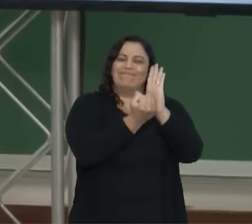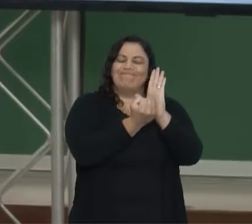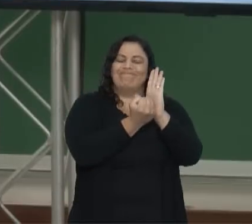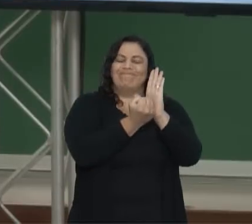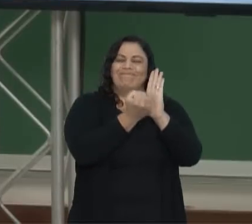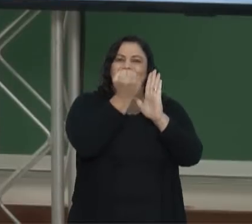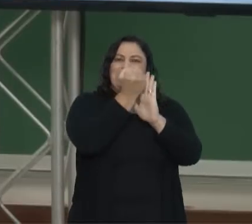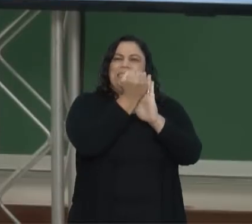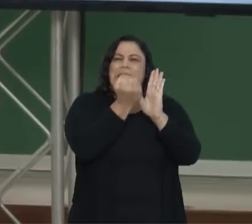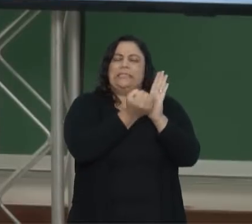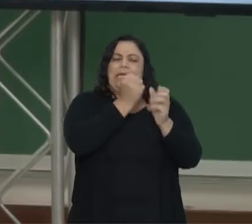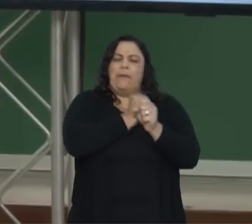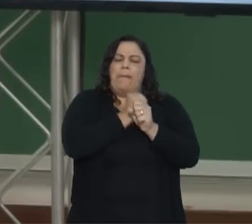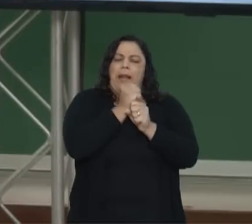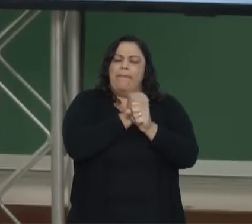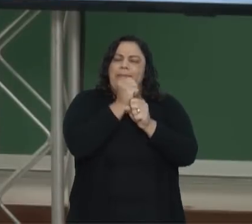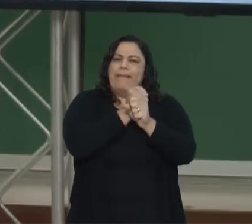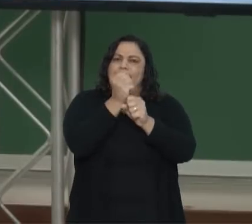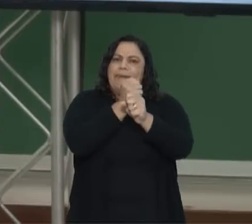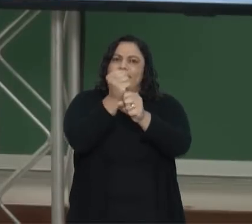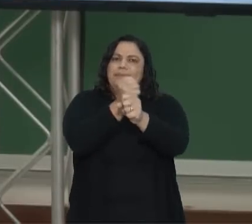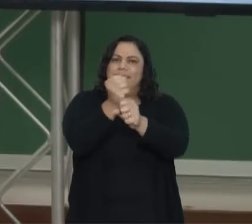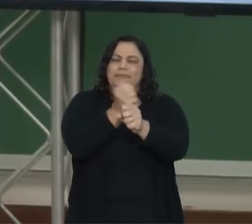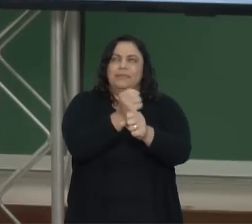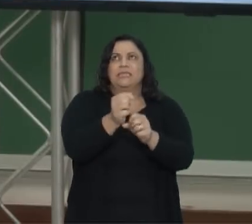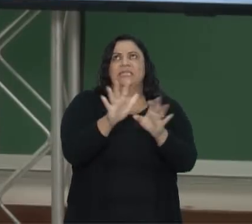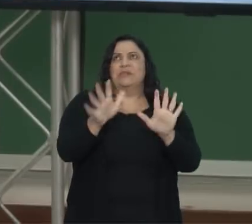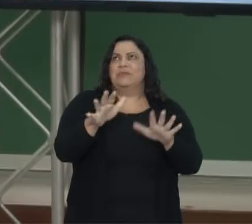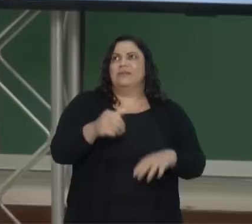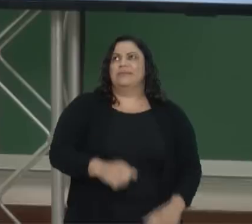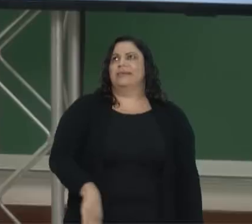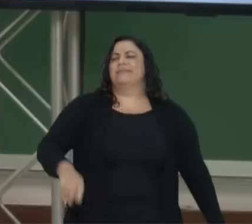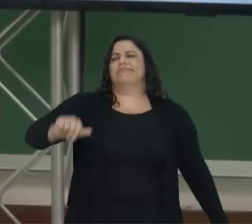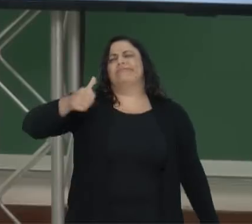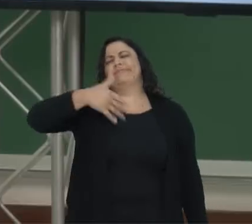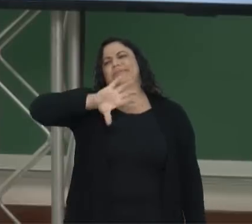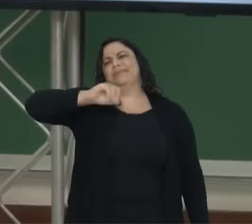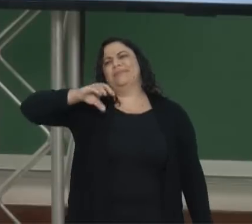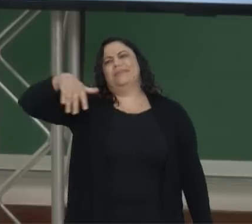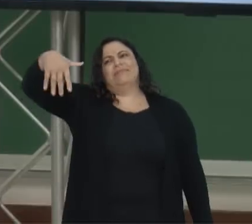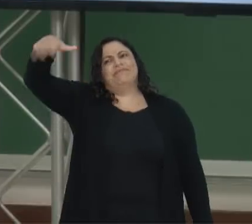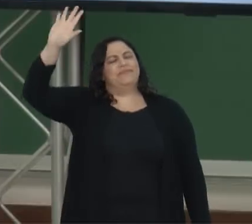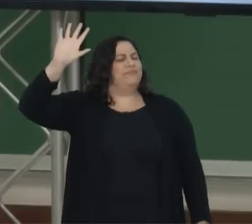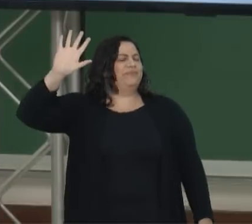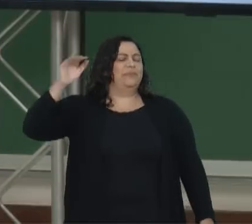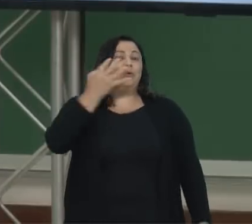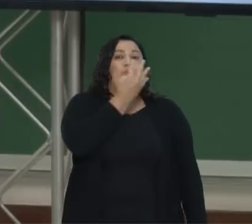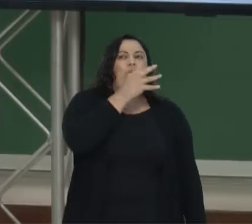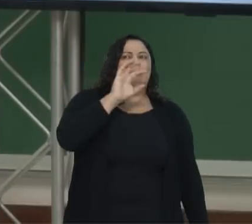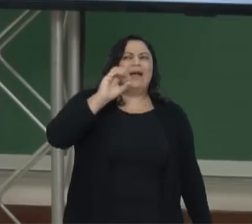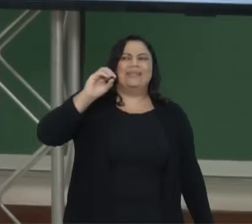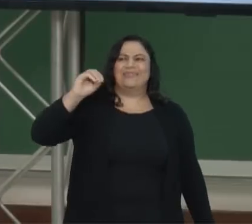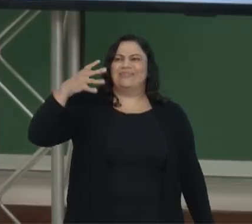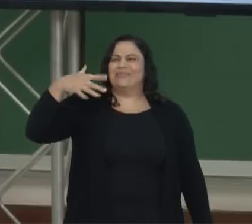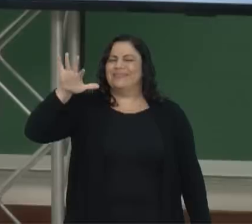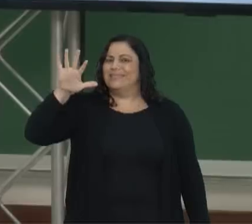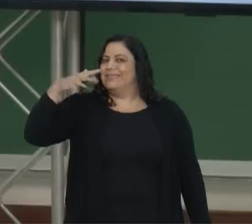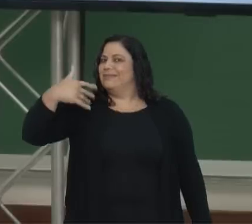extenso, né? 4 séculos, são centenas de anos dessa exploração para as atividades. E